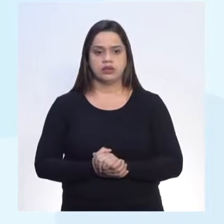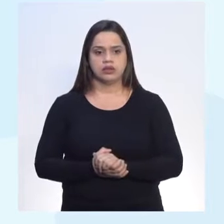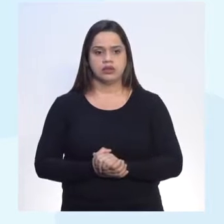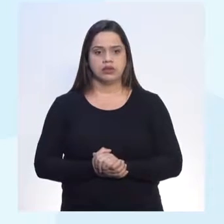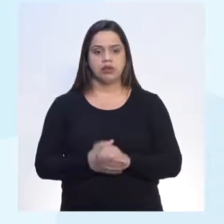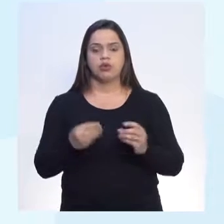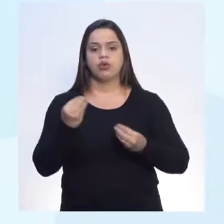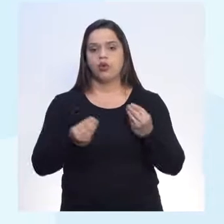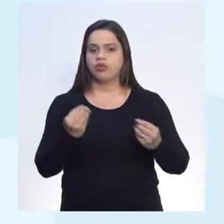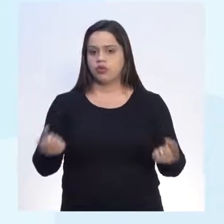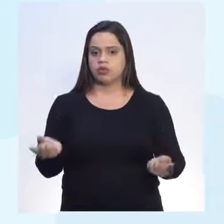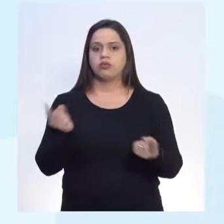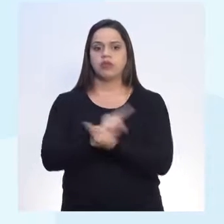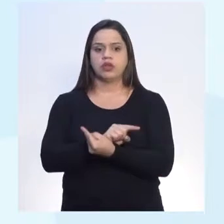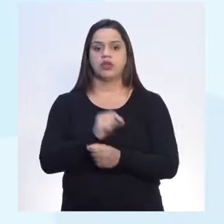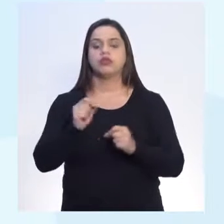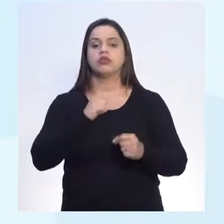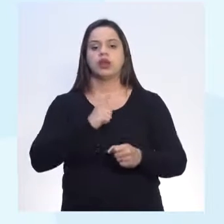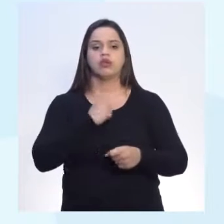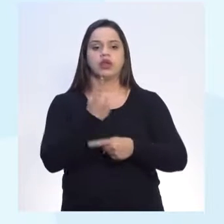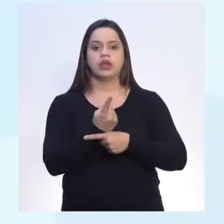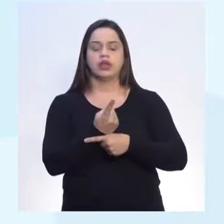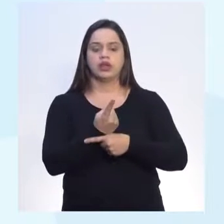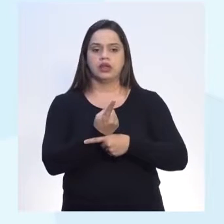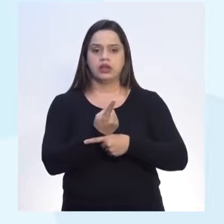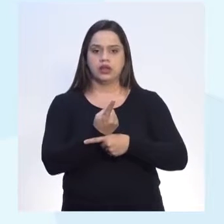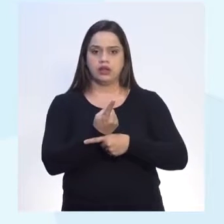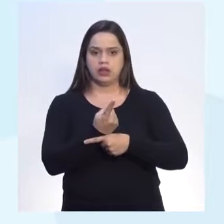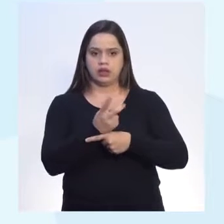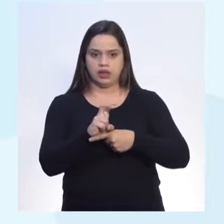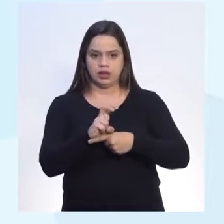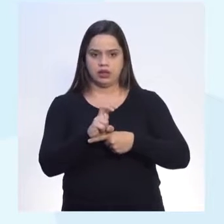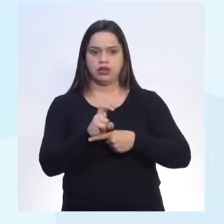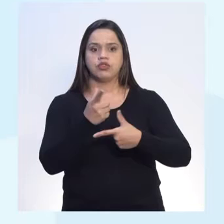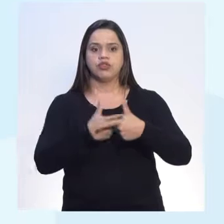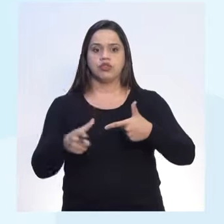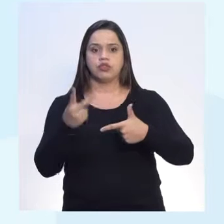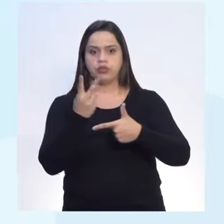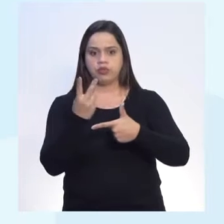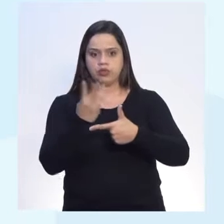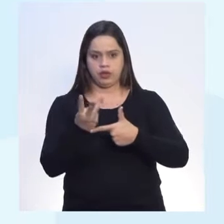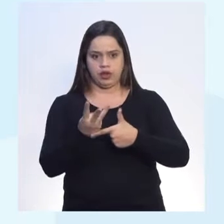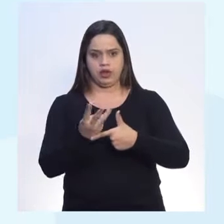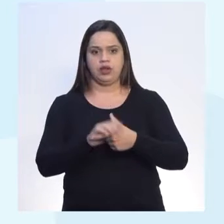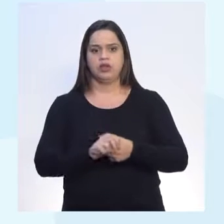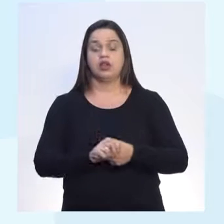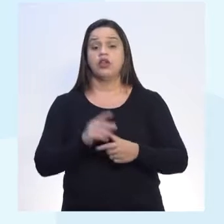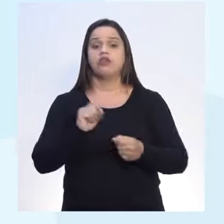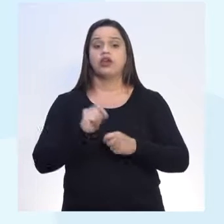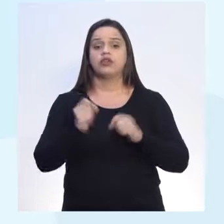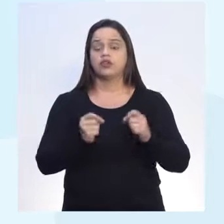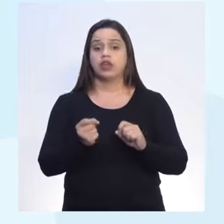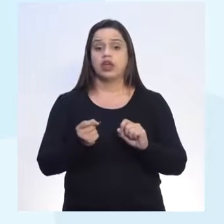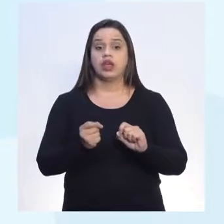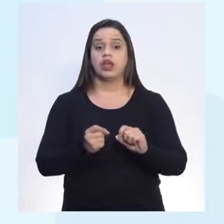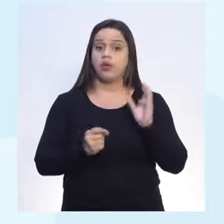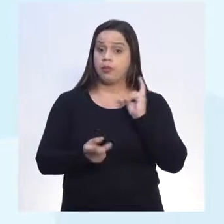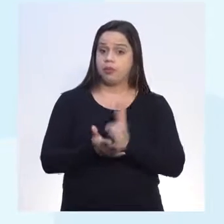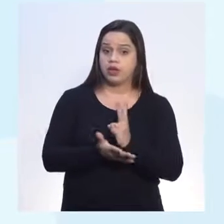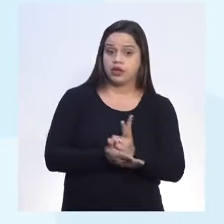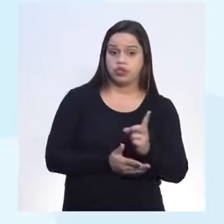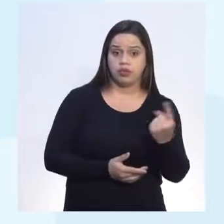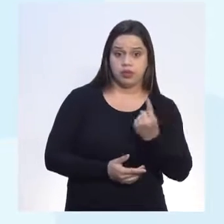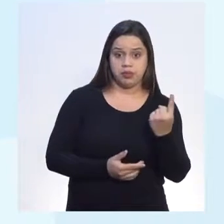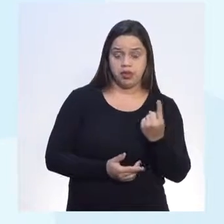né? Beleza. Então, eu tenho 15 dividido por 3. Eu mantenho a primeira, 15, inverti a segunda,